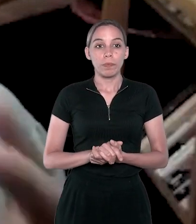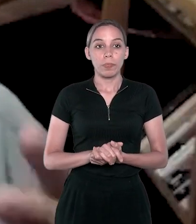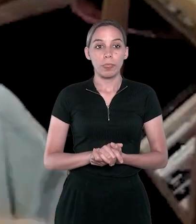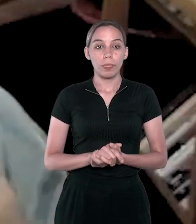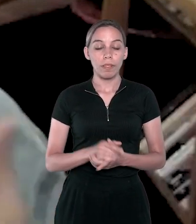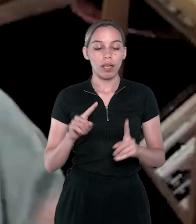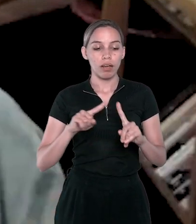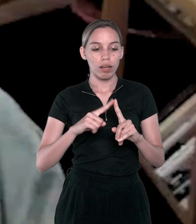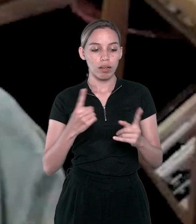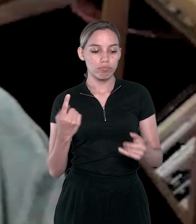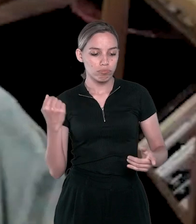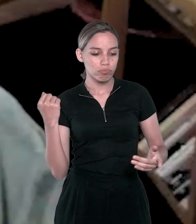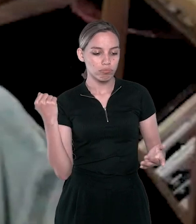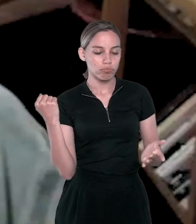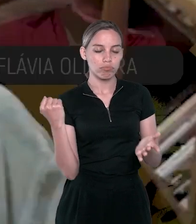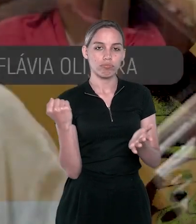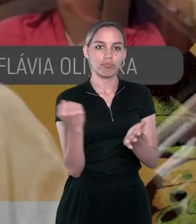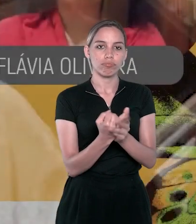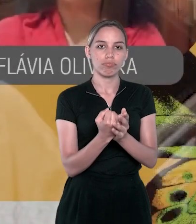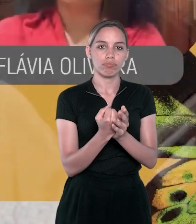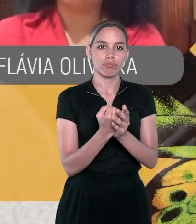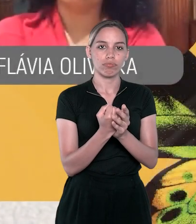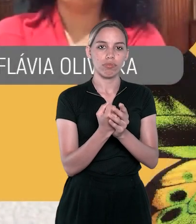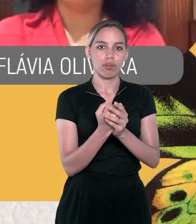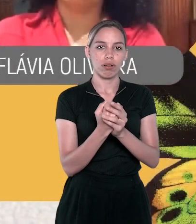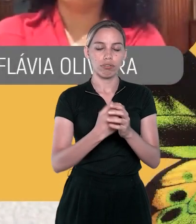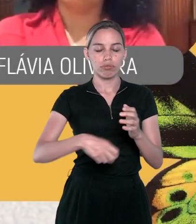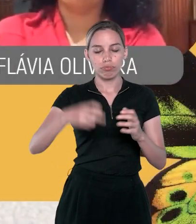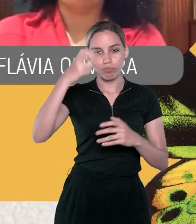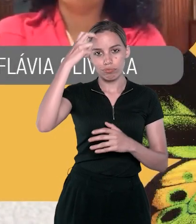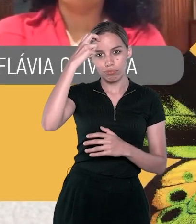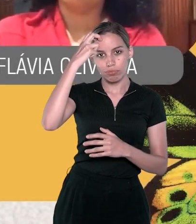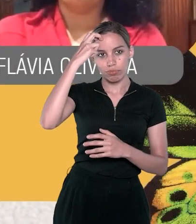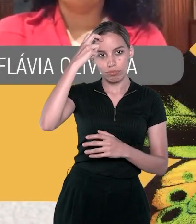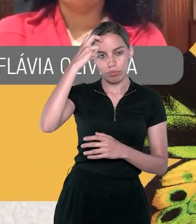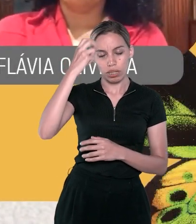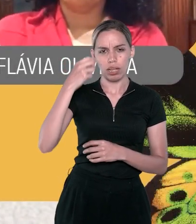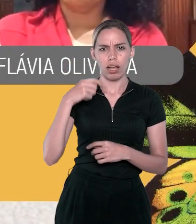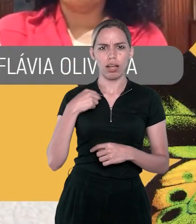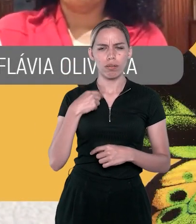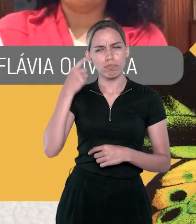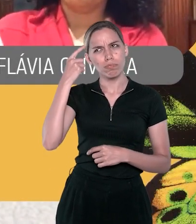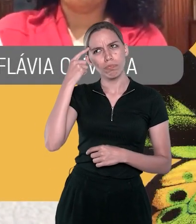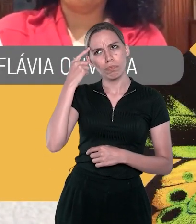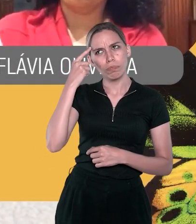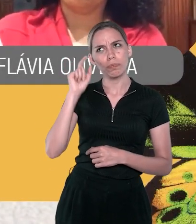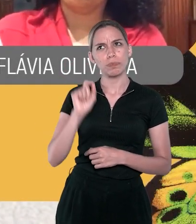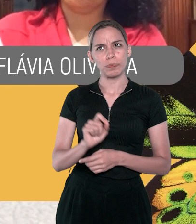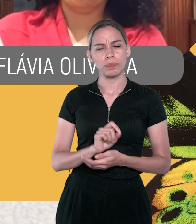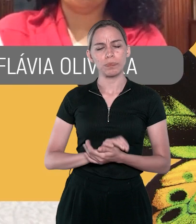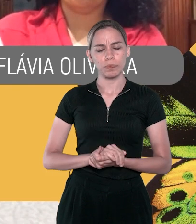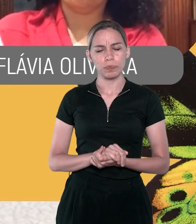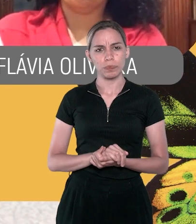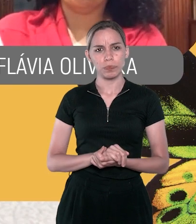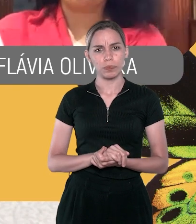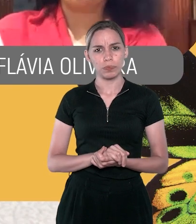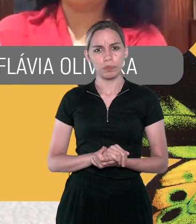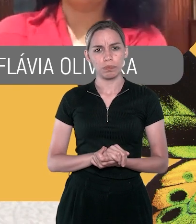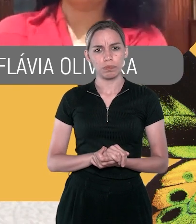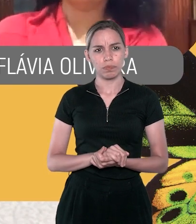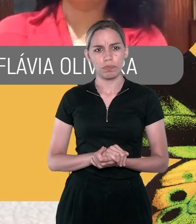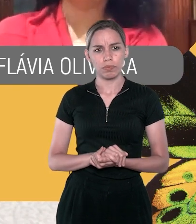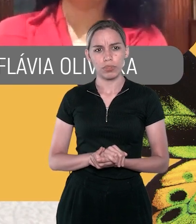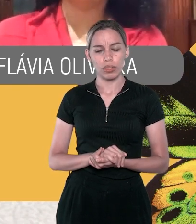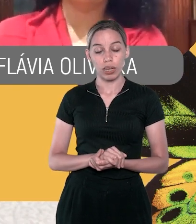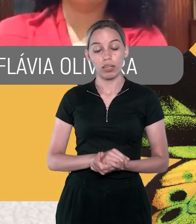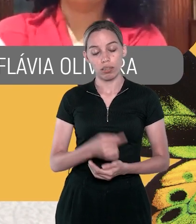uma dominância cultural. Né? E aí Eu me lembrei um pouco dessa discussão sobre